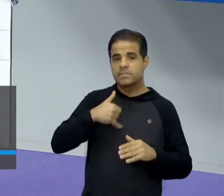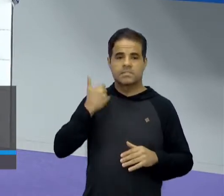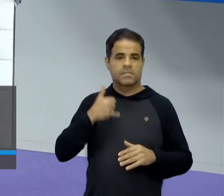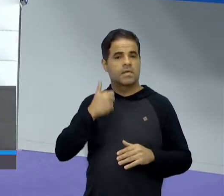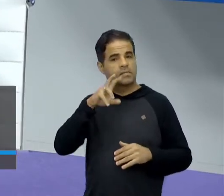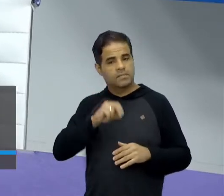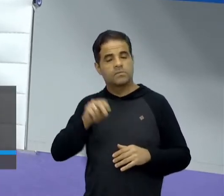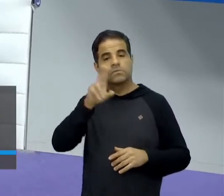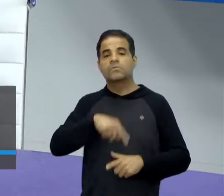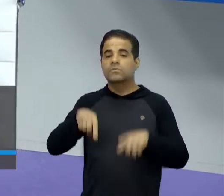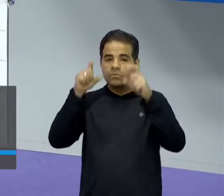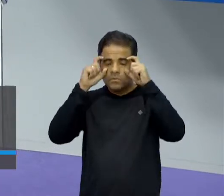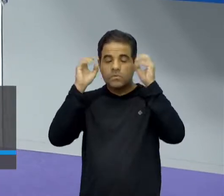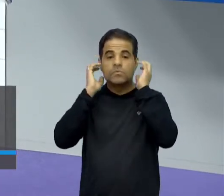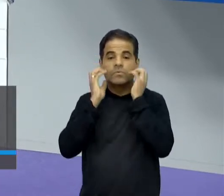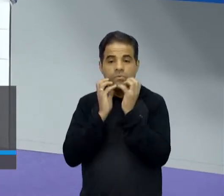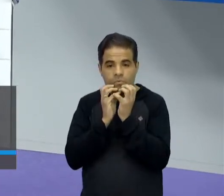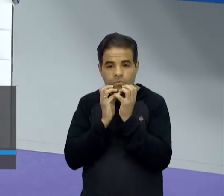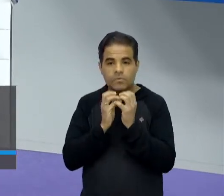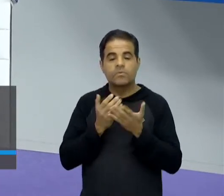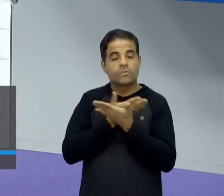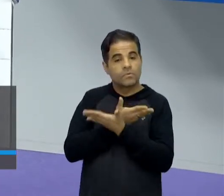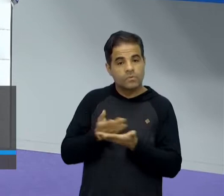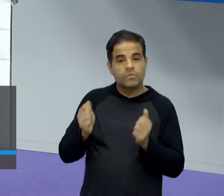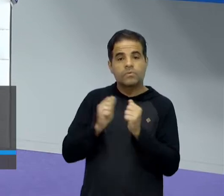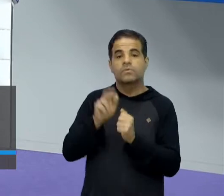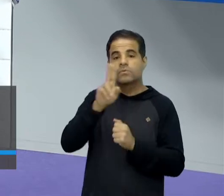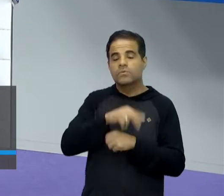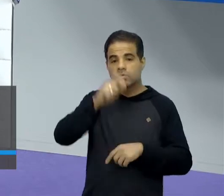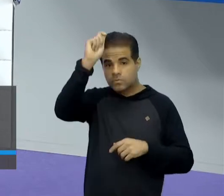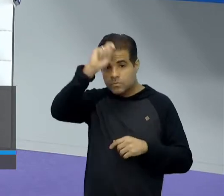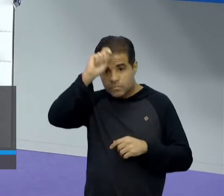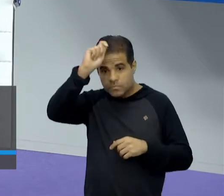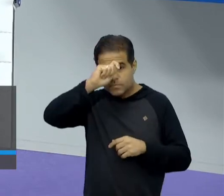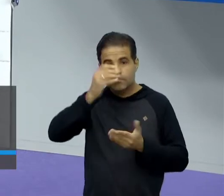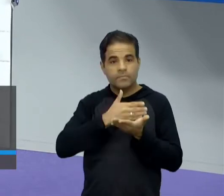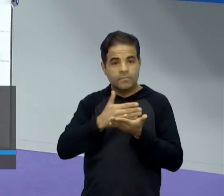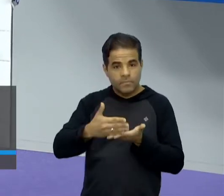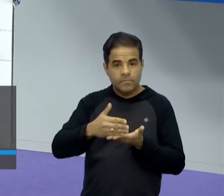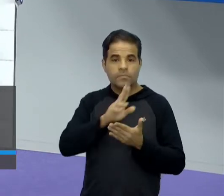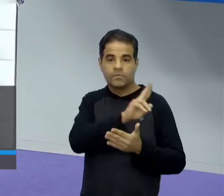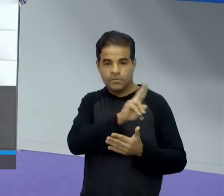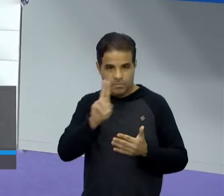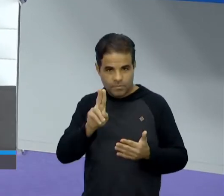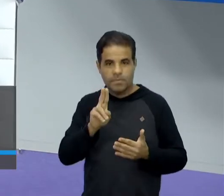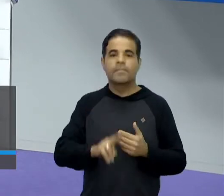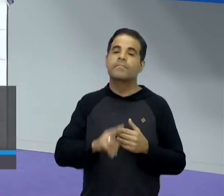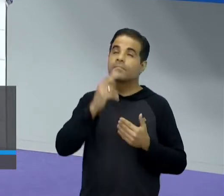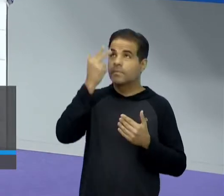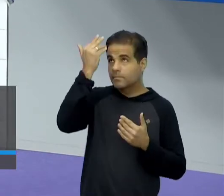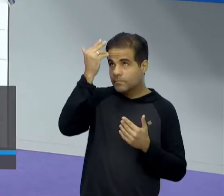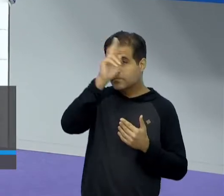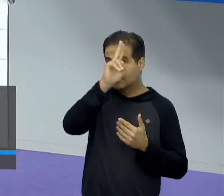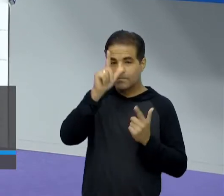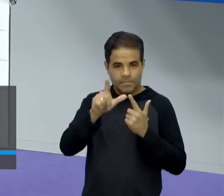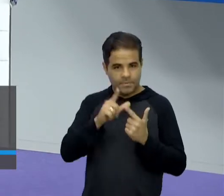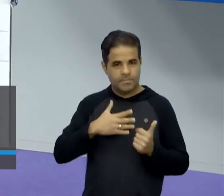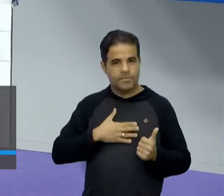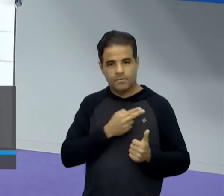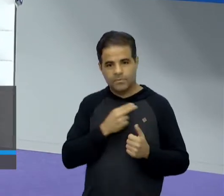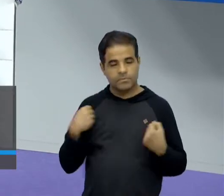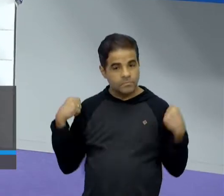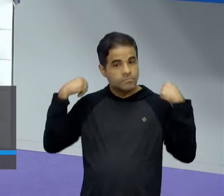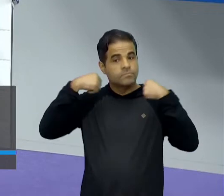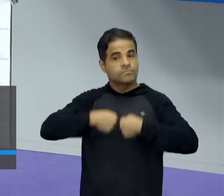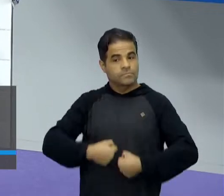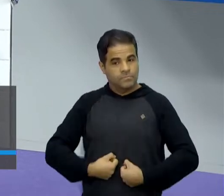anos, uso óculos, tenho barba, estou hoje com um boné com as minhas iniciais por coincidência, estou de